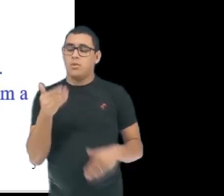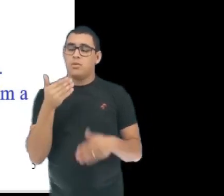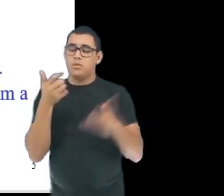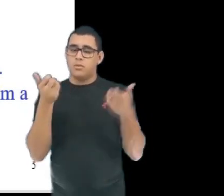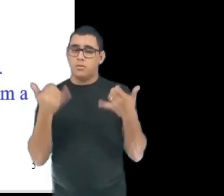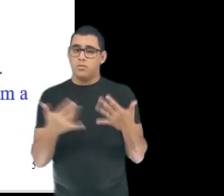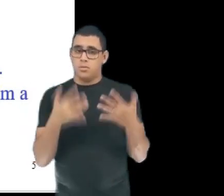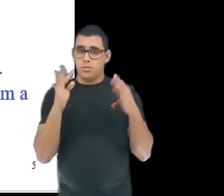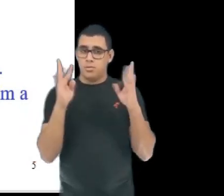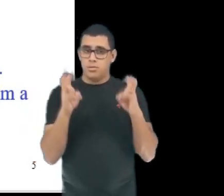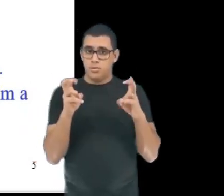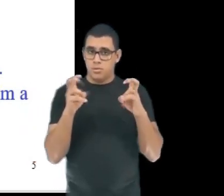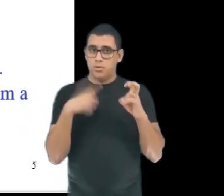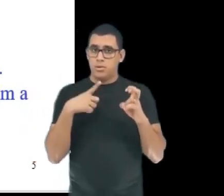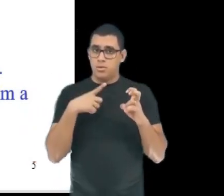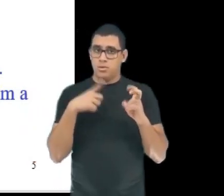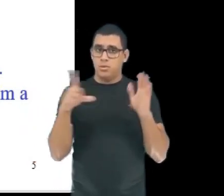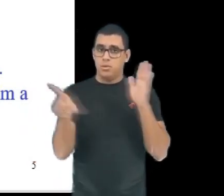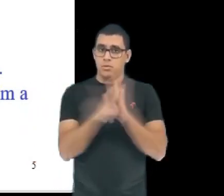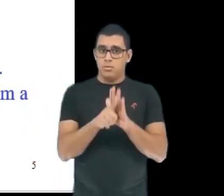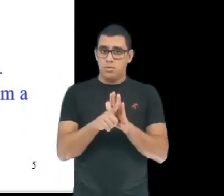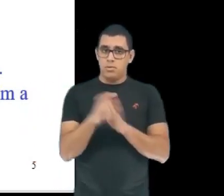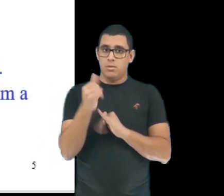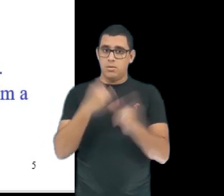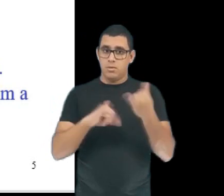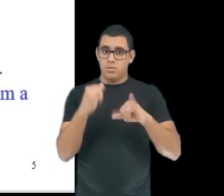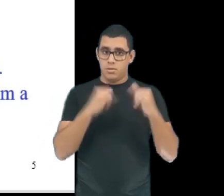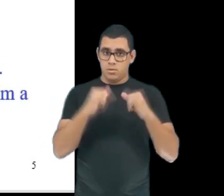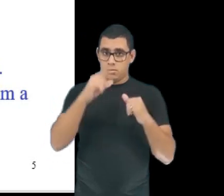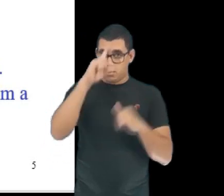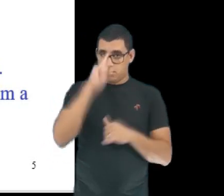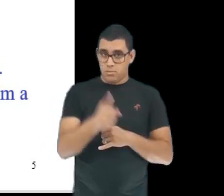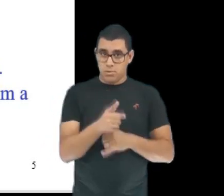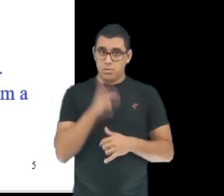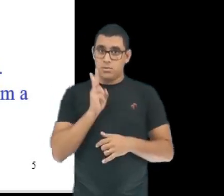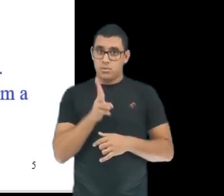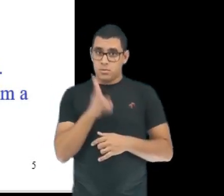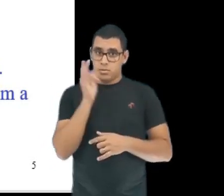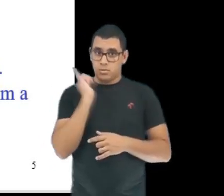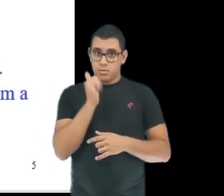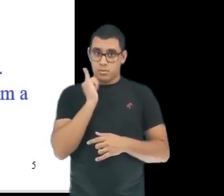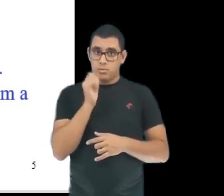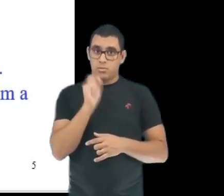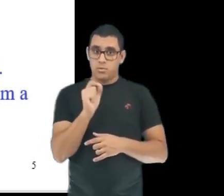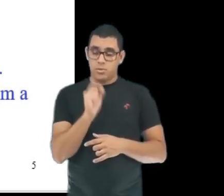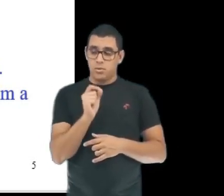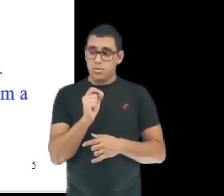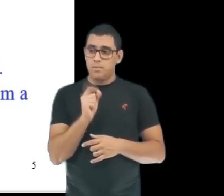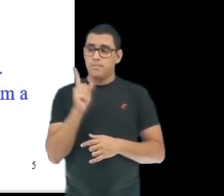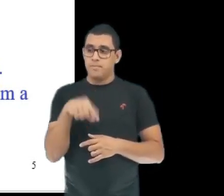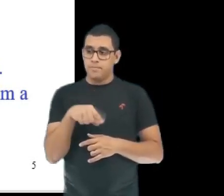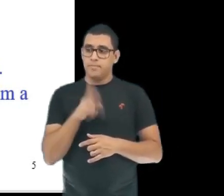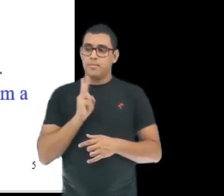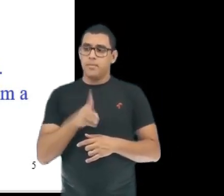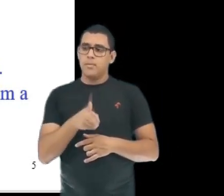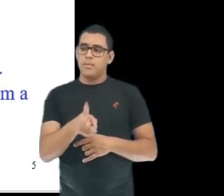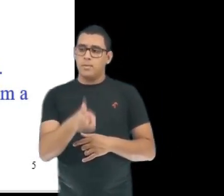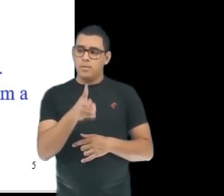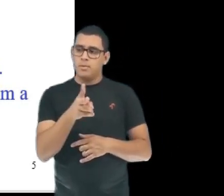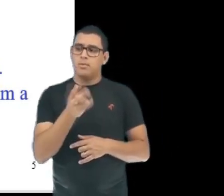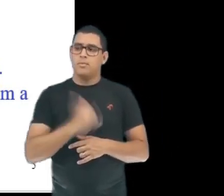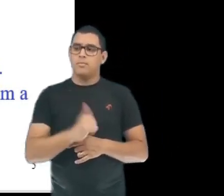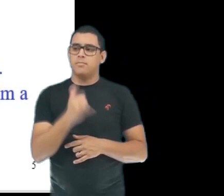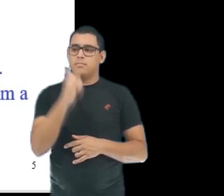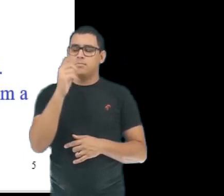adentrar nesse tema, eu quero que vocês entendam o seguinte: existe uma lei na química, físico-química no caso, que trata da lei